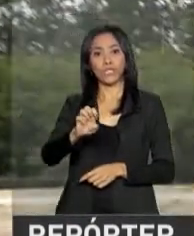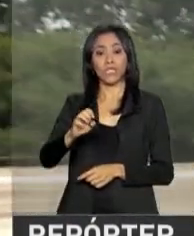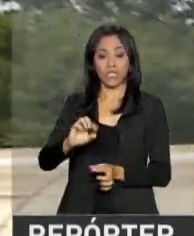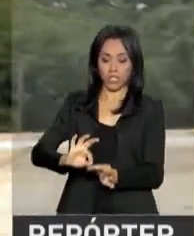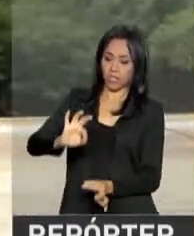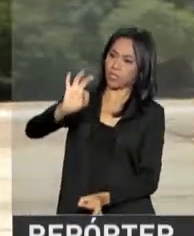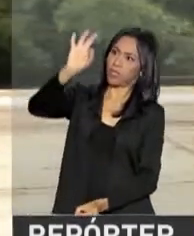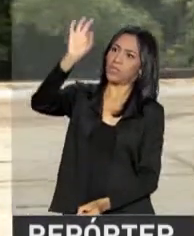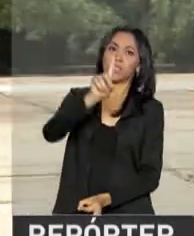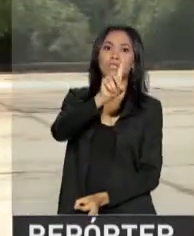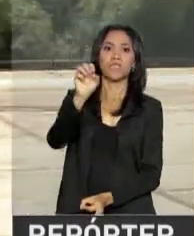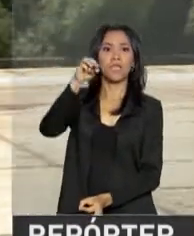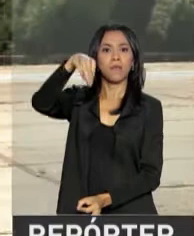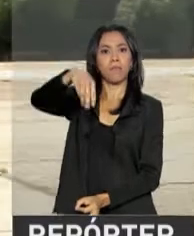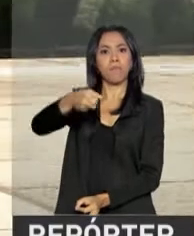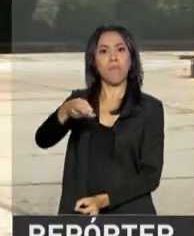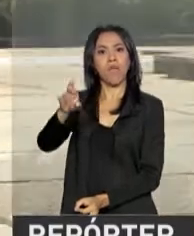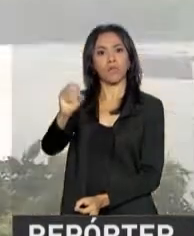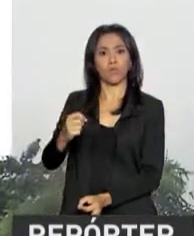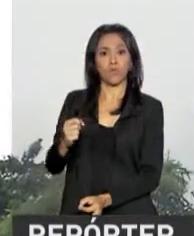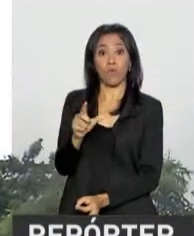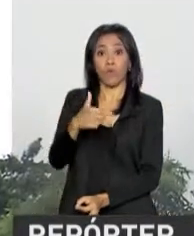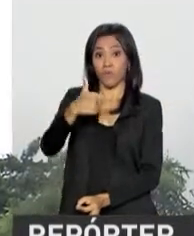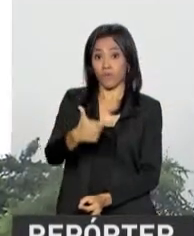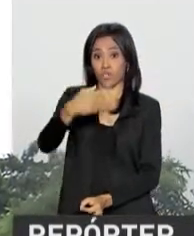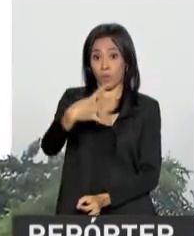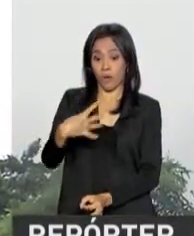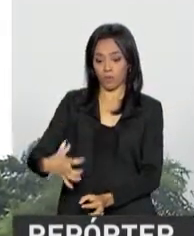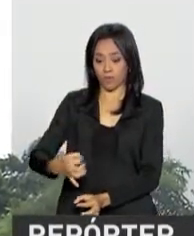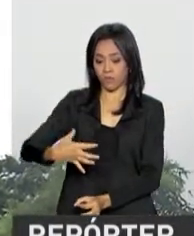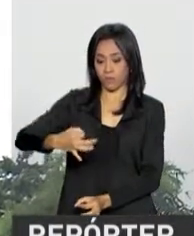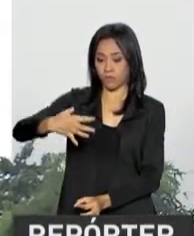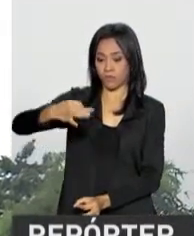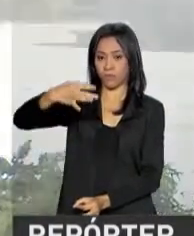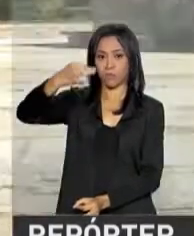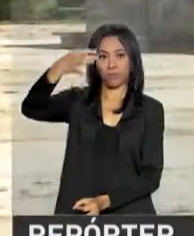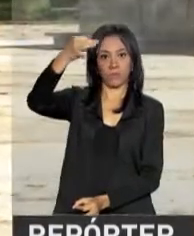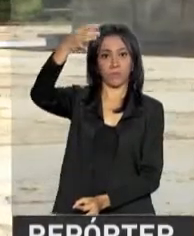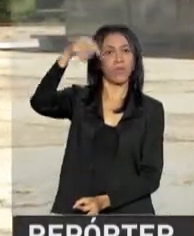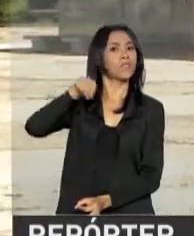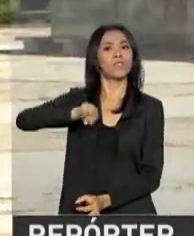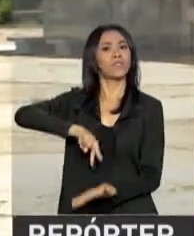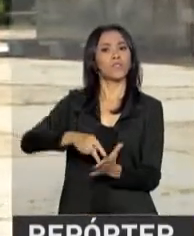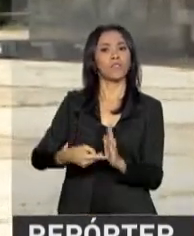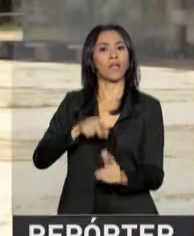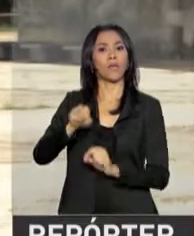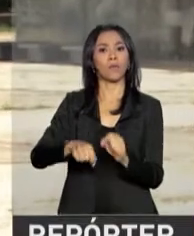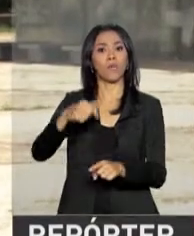altura formada por 24 hastes que na década de 1970 representavam os